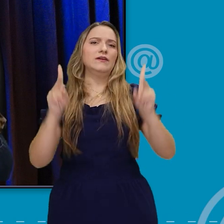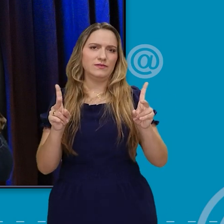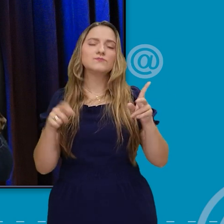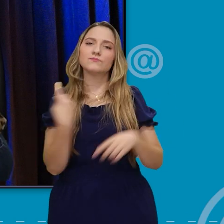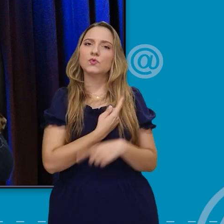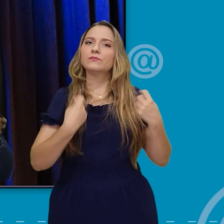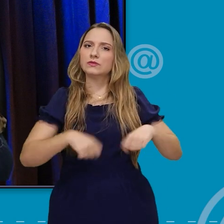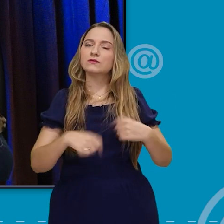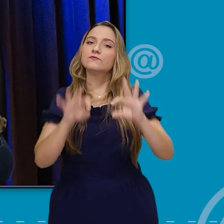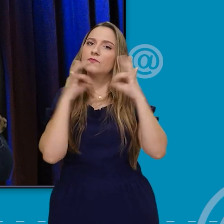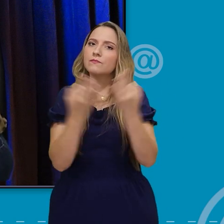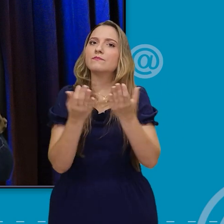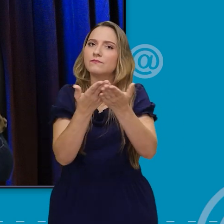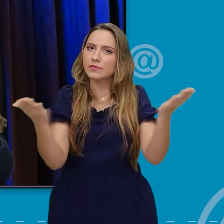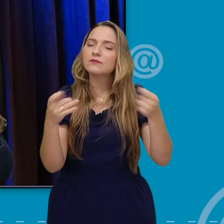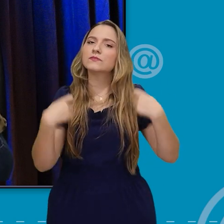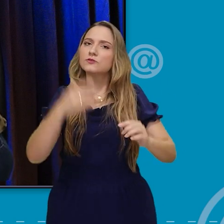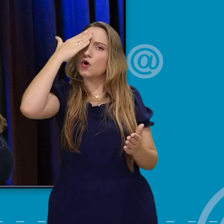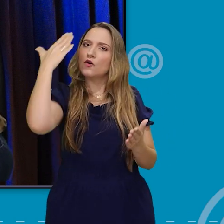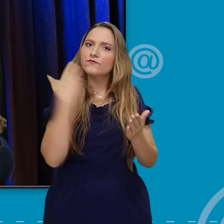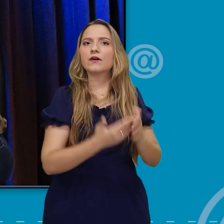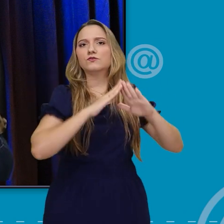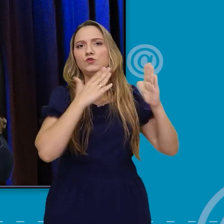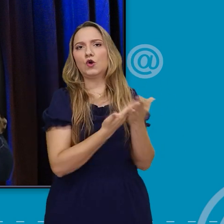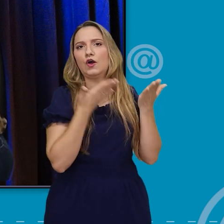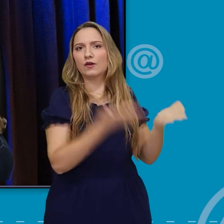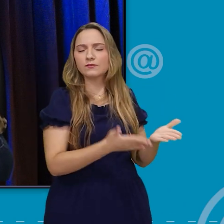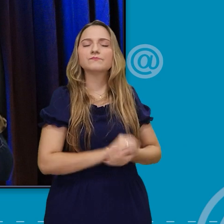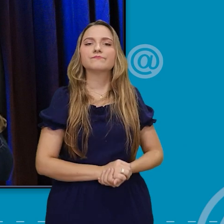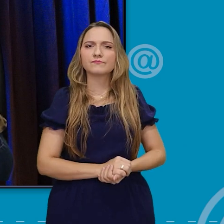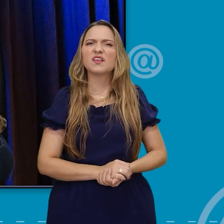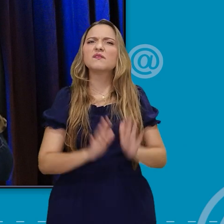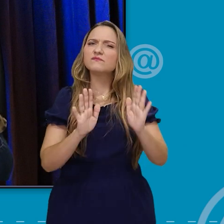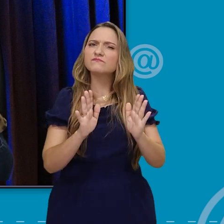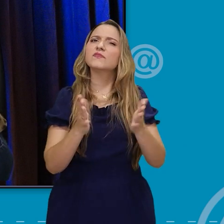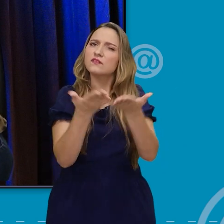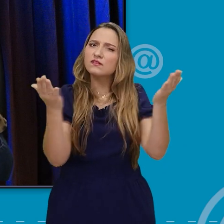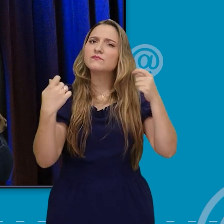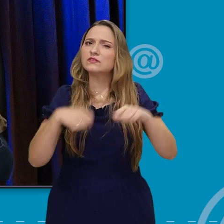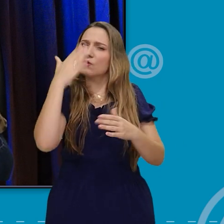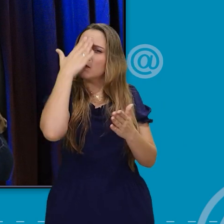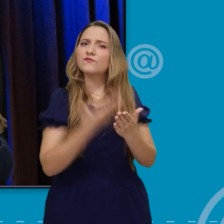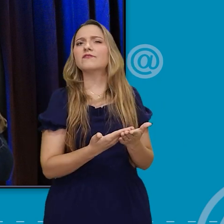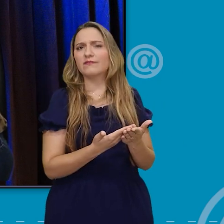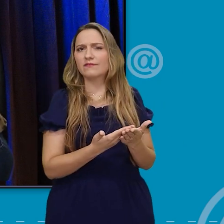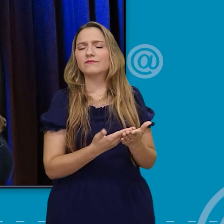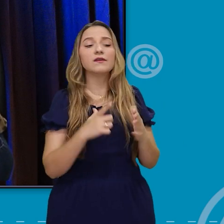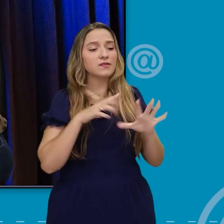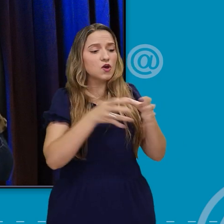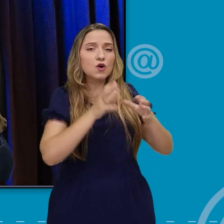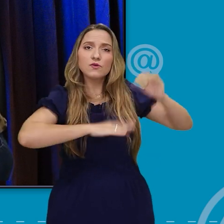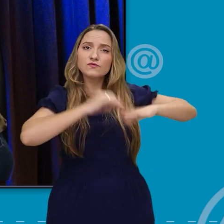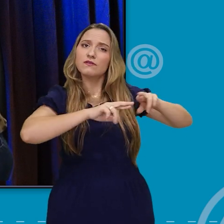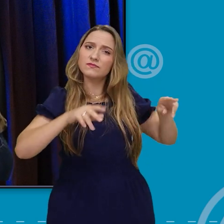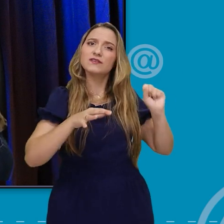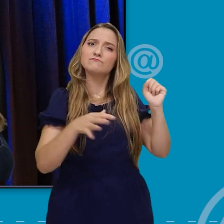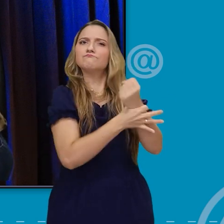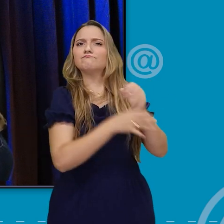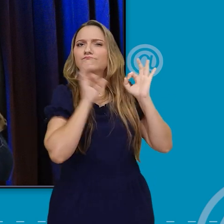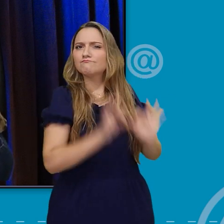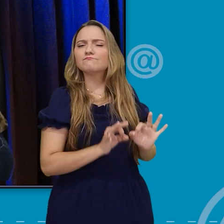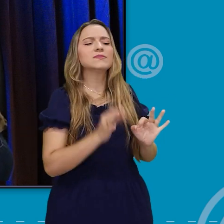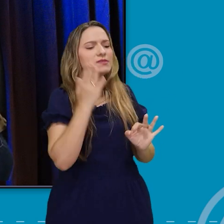gente precisa dar para os pais essa sensação de confiança e falar para os pais, confiem, a gente tem essa equipe especializada que